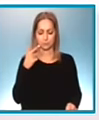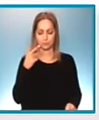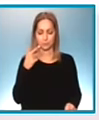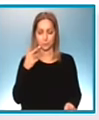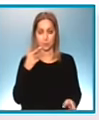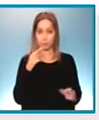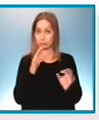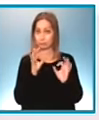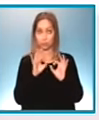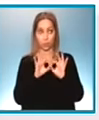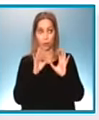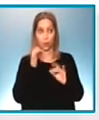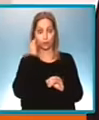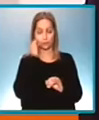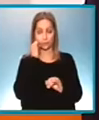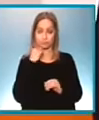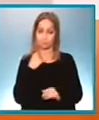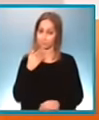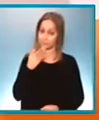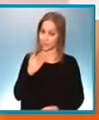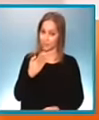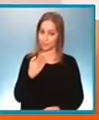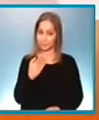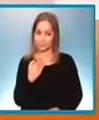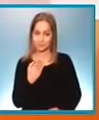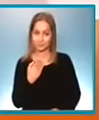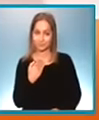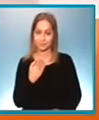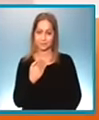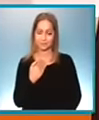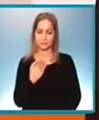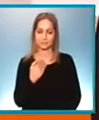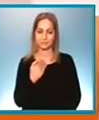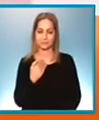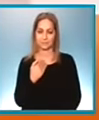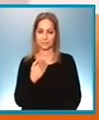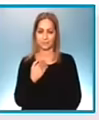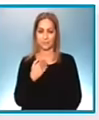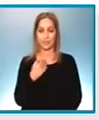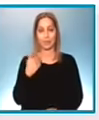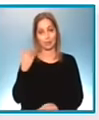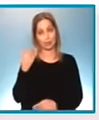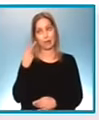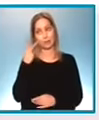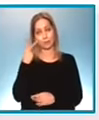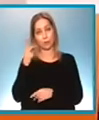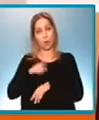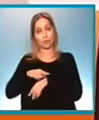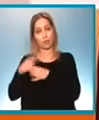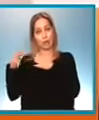filme. Ah, obrigada. Porque realmente... É estranha forma de ver. A Maia viveu a guerra. Sim.